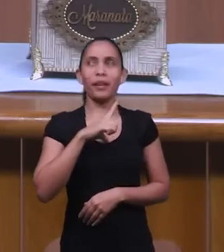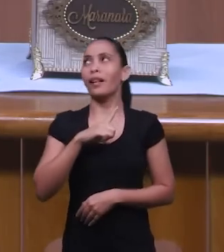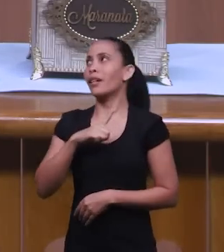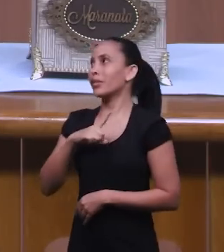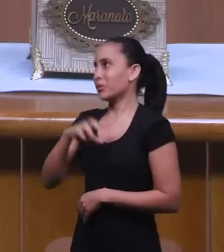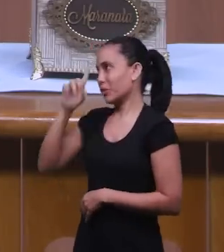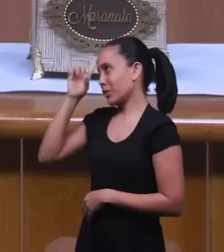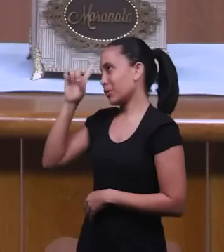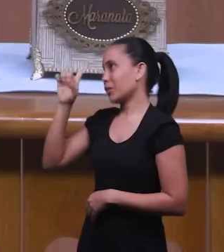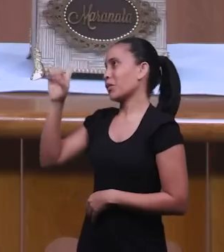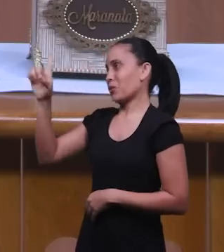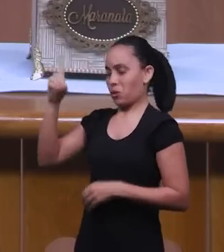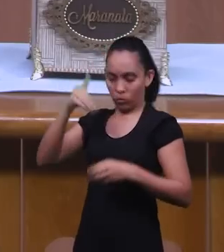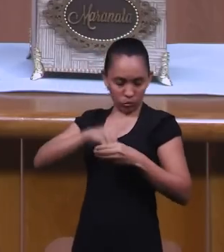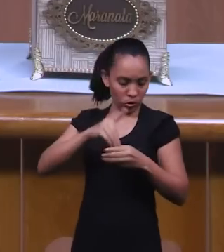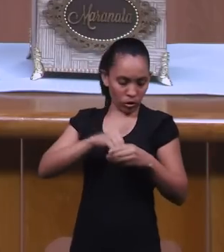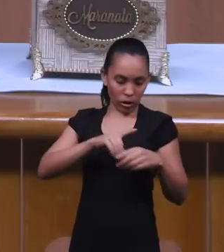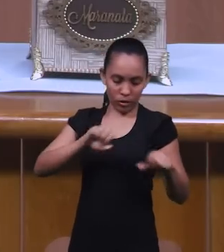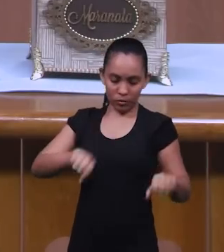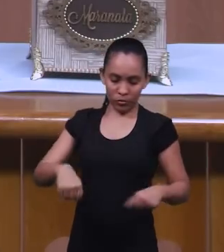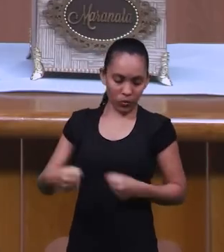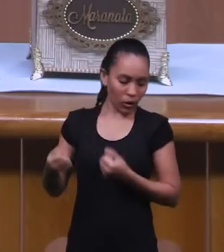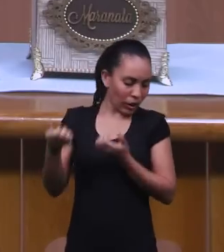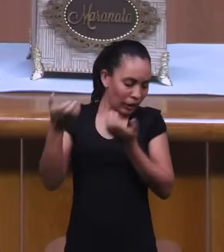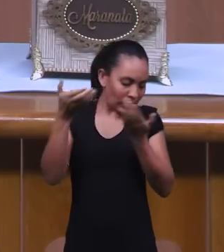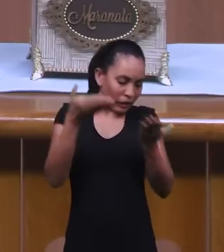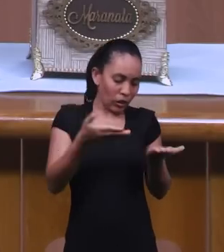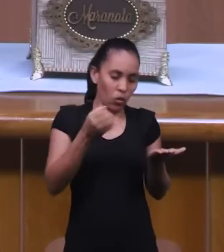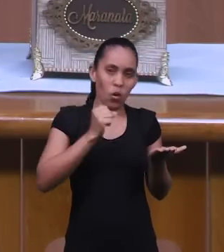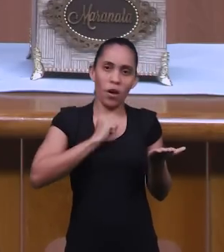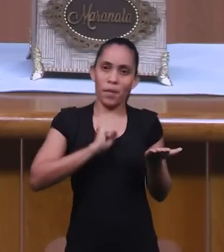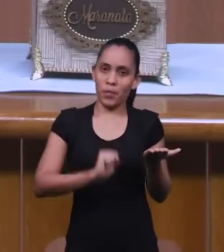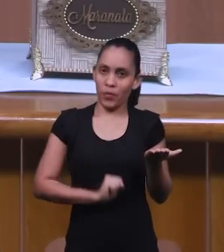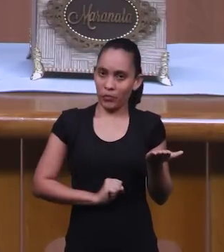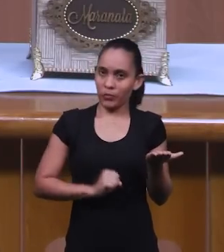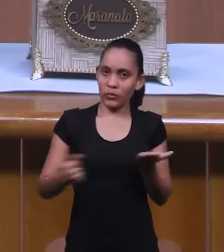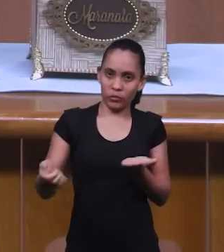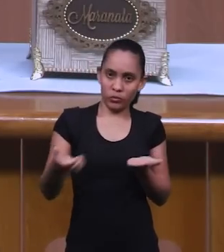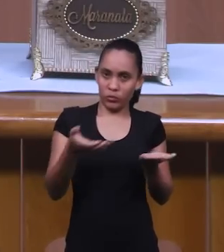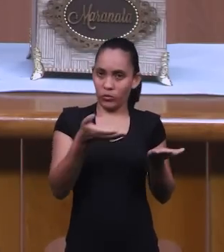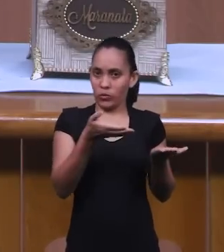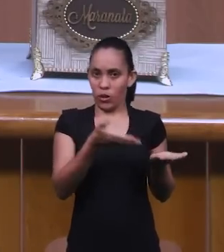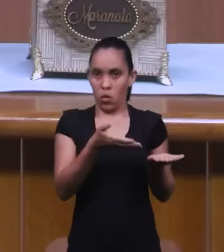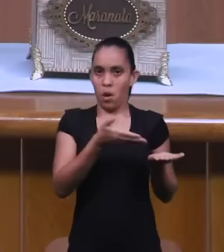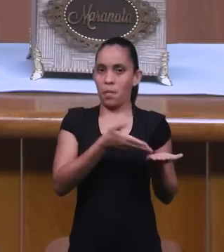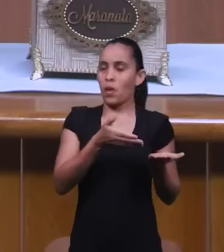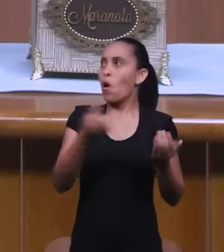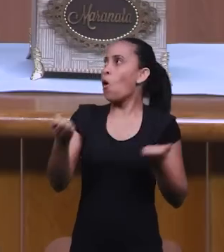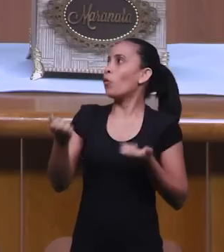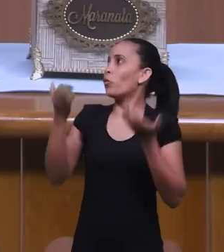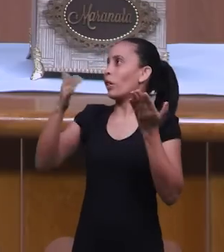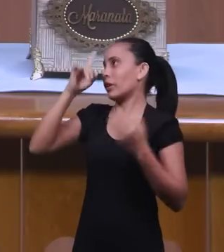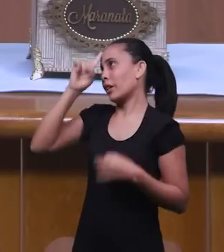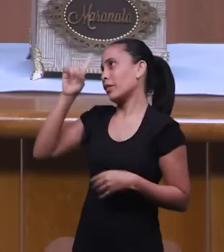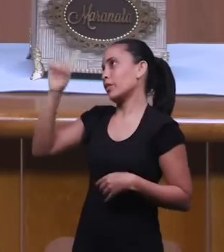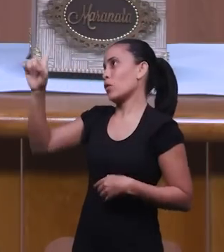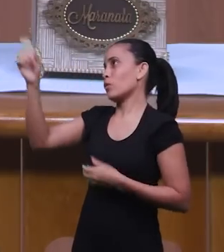e entregou o dízimo a Melquisedeque, tributou a Melquisedeque por considerar que Deus era quem dava a